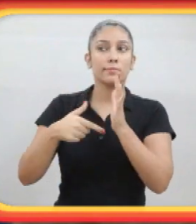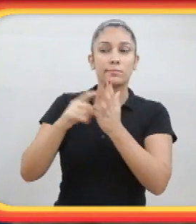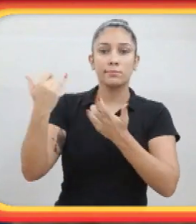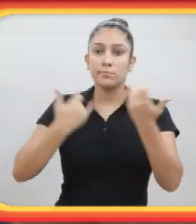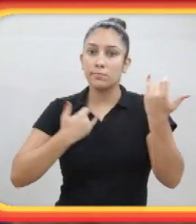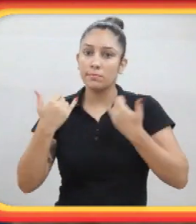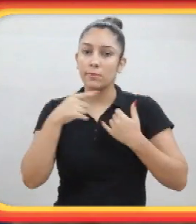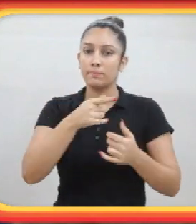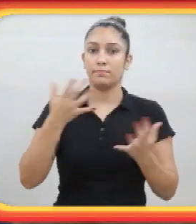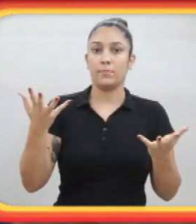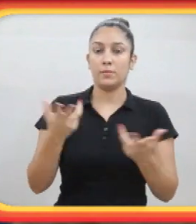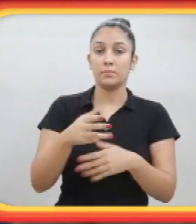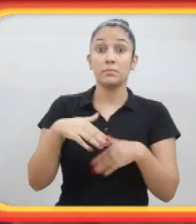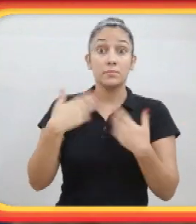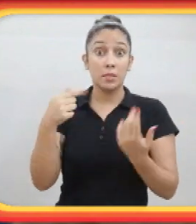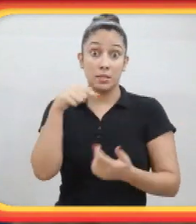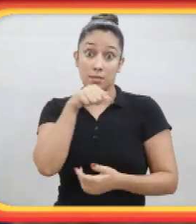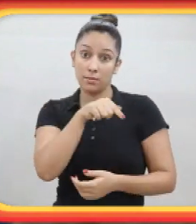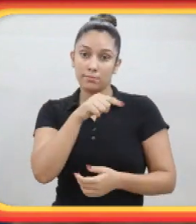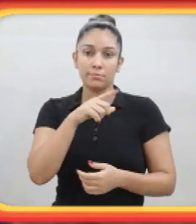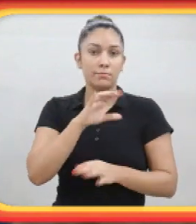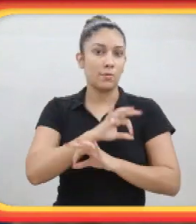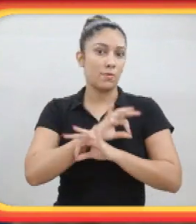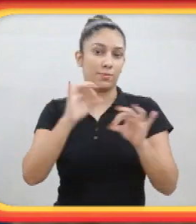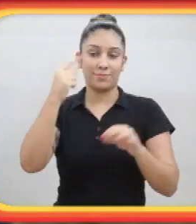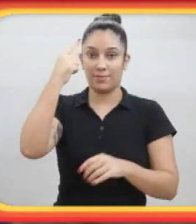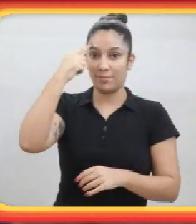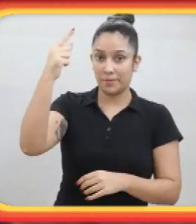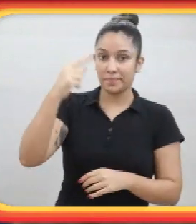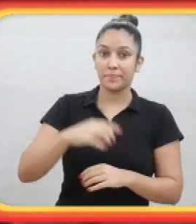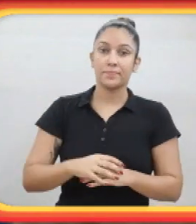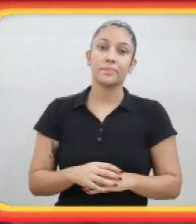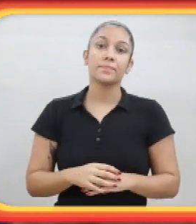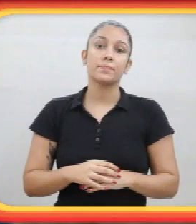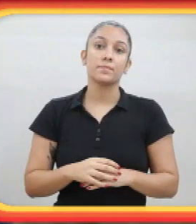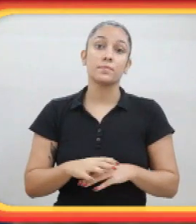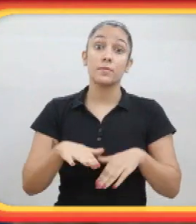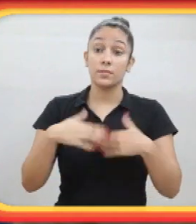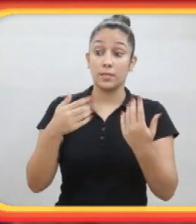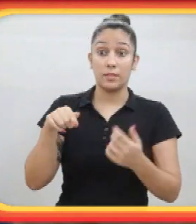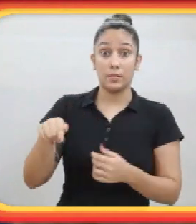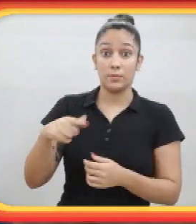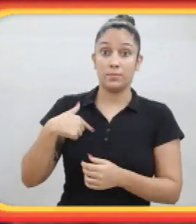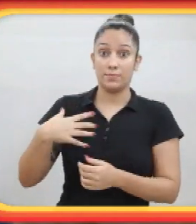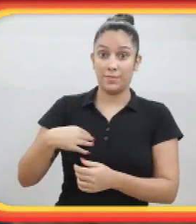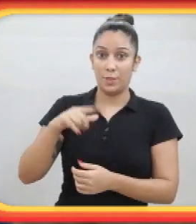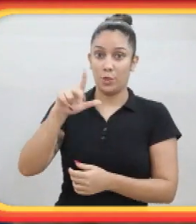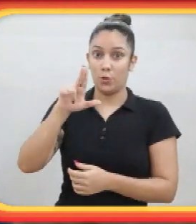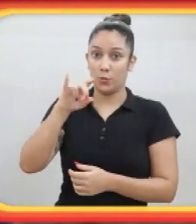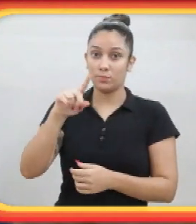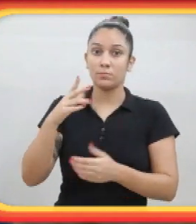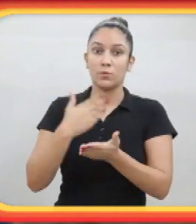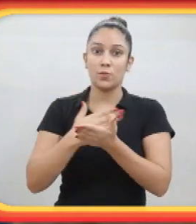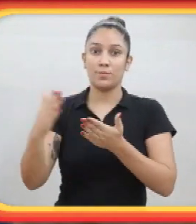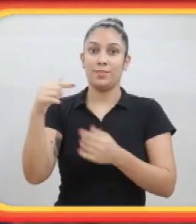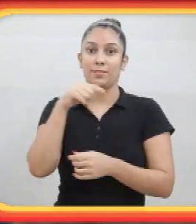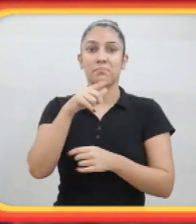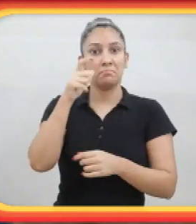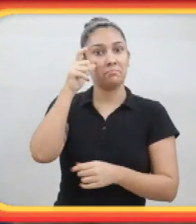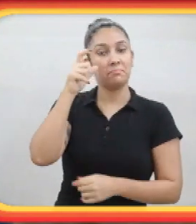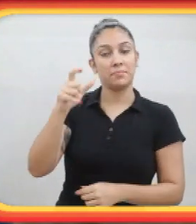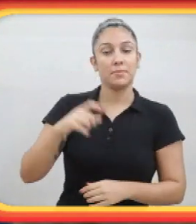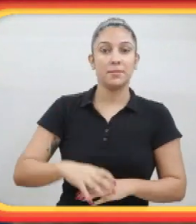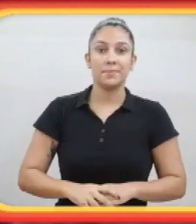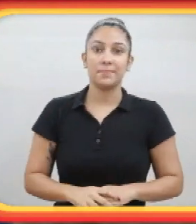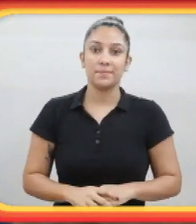da ecoterapia, lembrei de como eu já tinha ouvido que era maravilhoso, e pensei, tá aí, é uma ótima